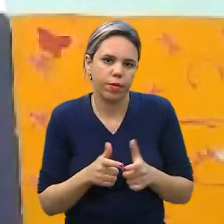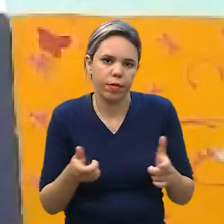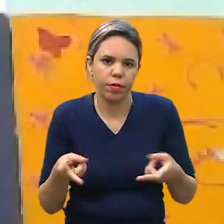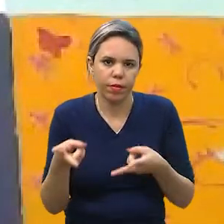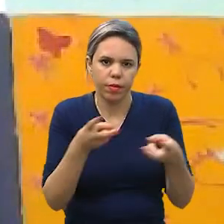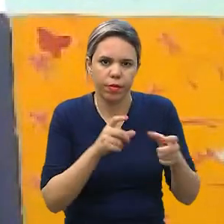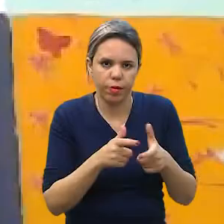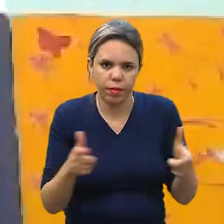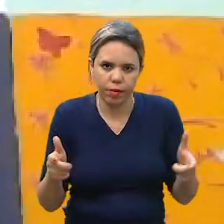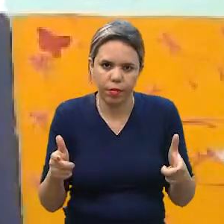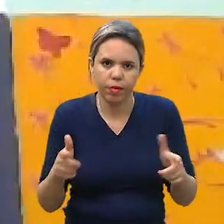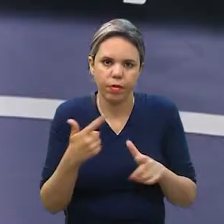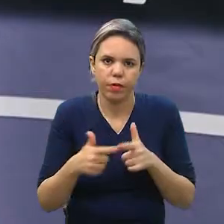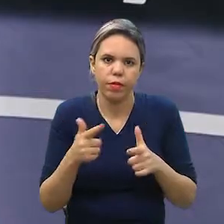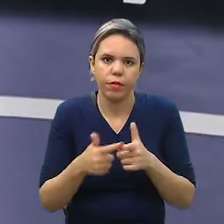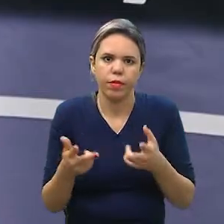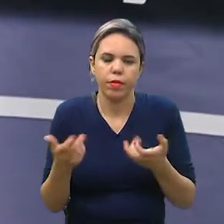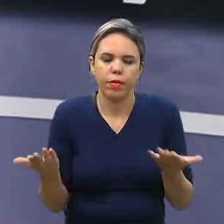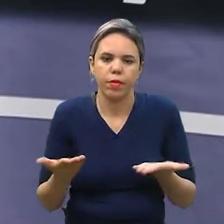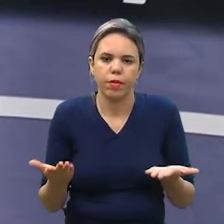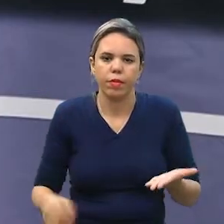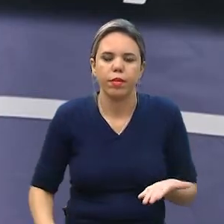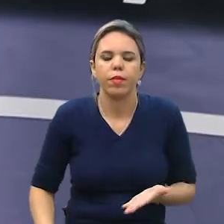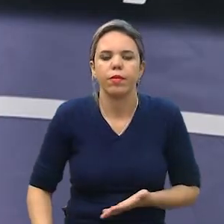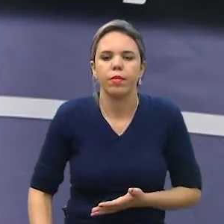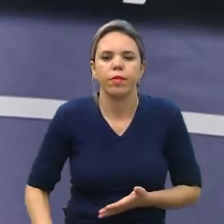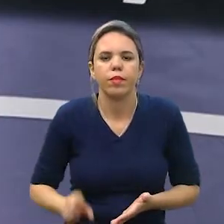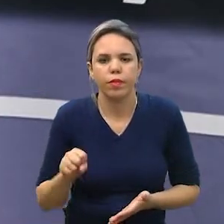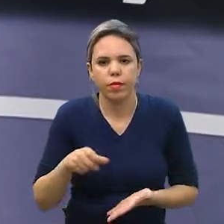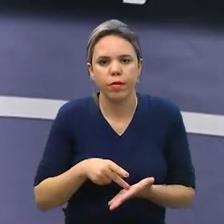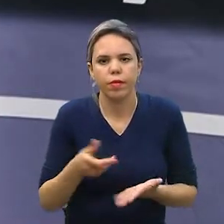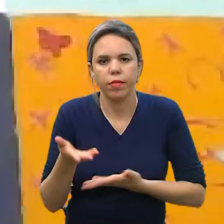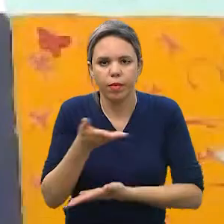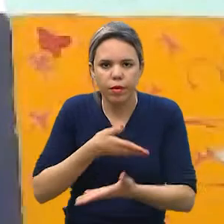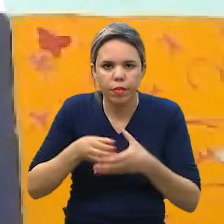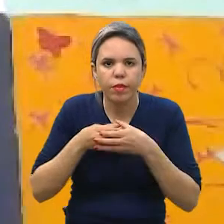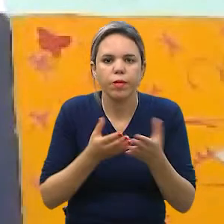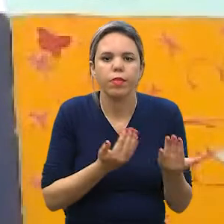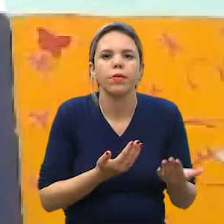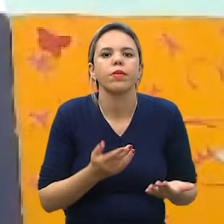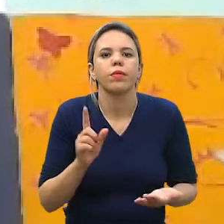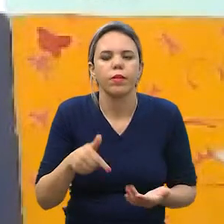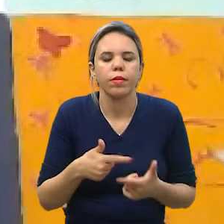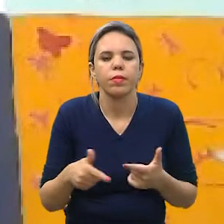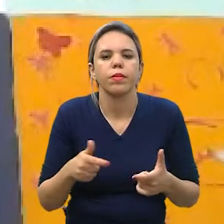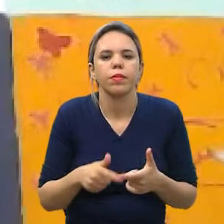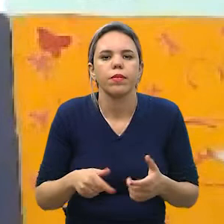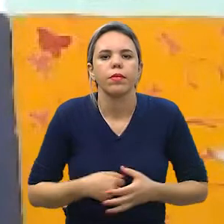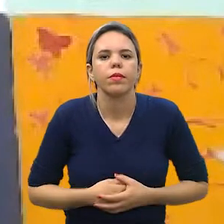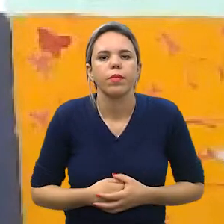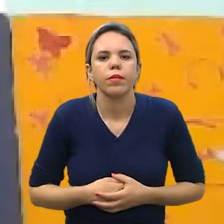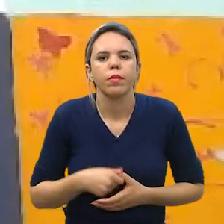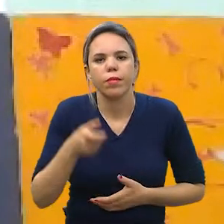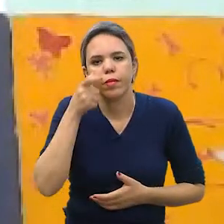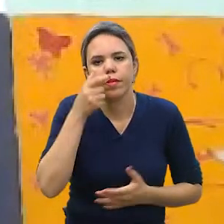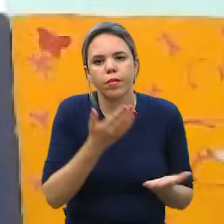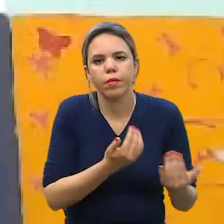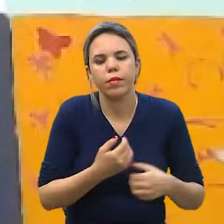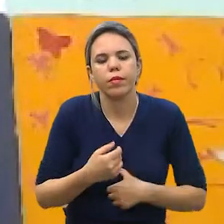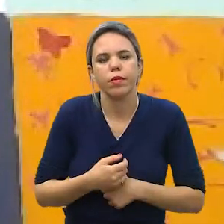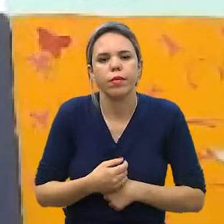da dimensão dos problemas. Hoje, sem dúvida, a questão de convivência dos jovens é um grande problema. A gente vê os